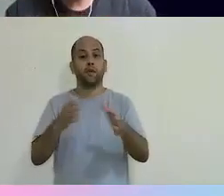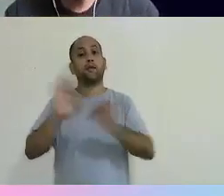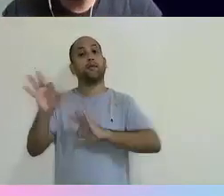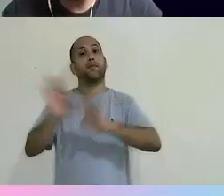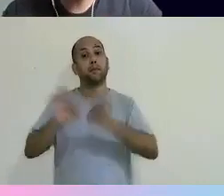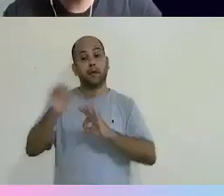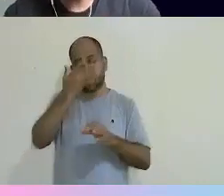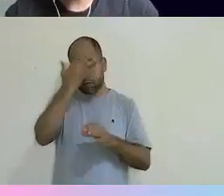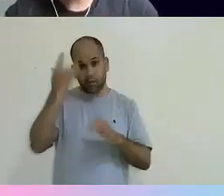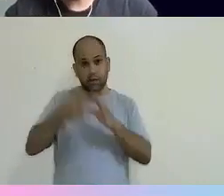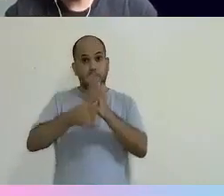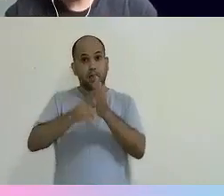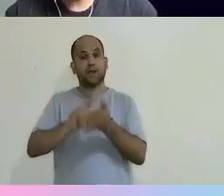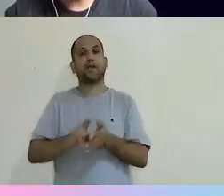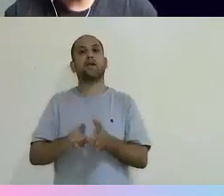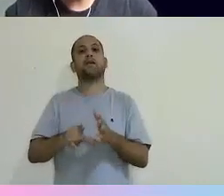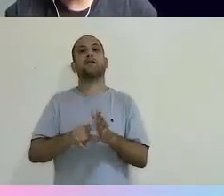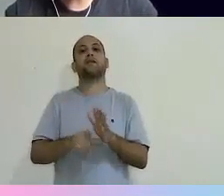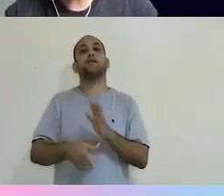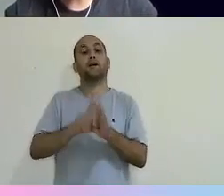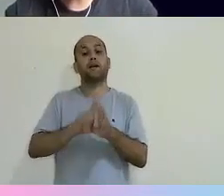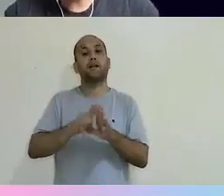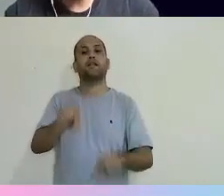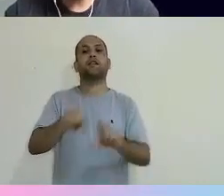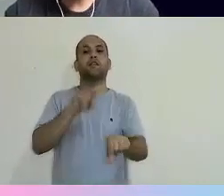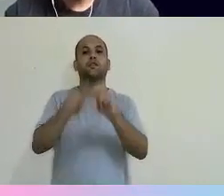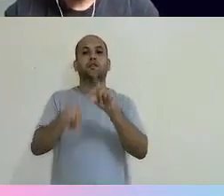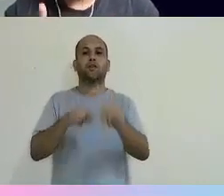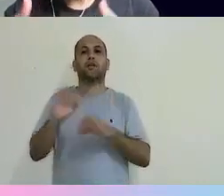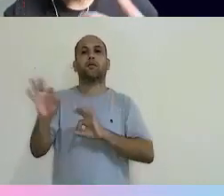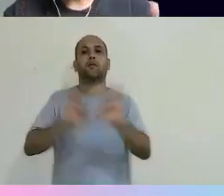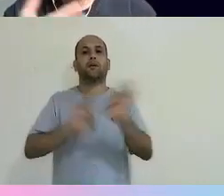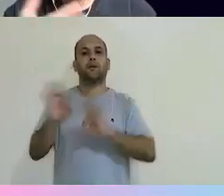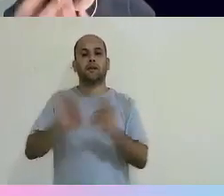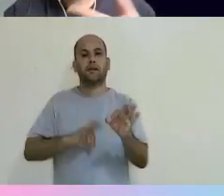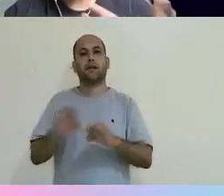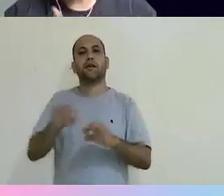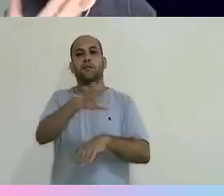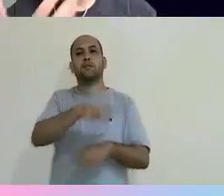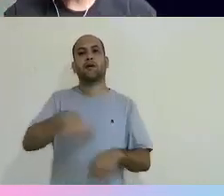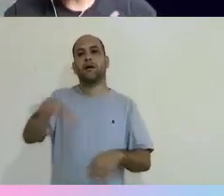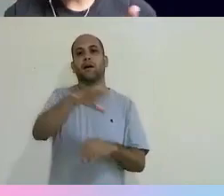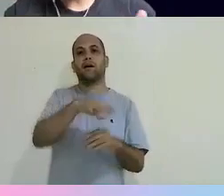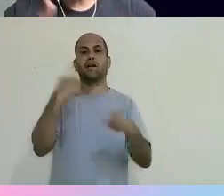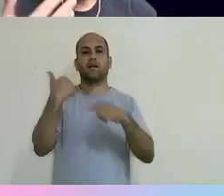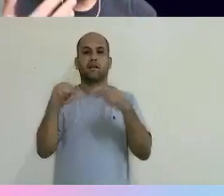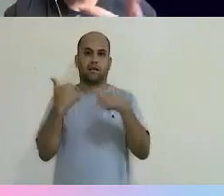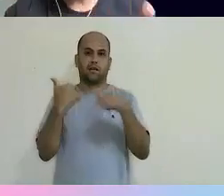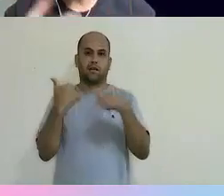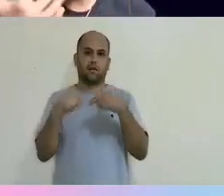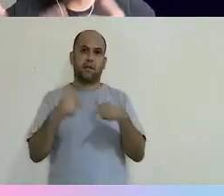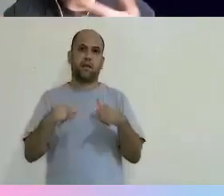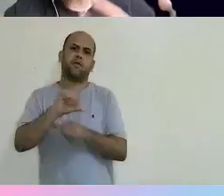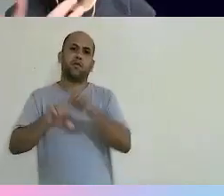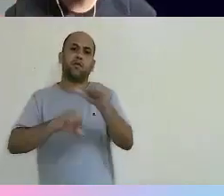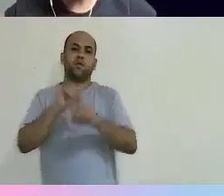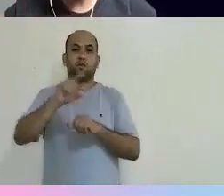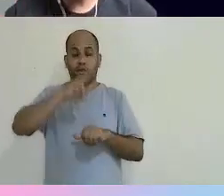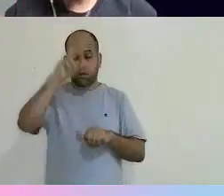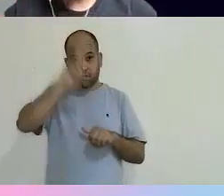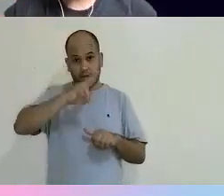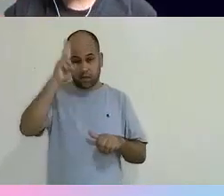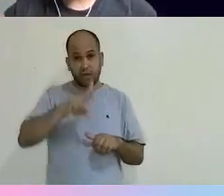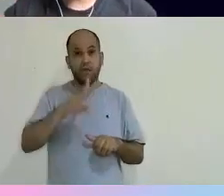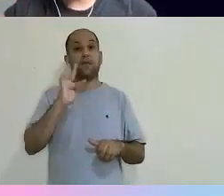que elas tenham mais chance de êxito e preparar para o mercado de trabalho. A gente sabe que o mercado de trabalho vem mudando, continua mudando, vai